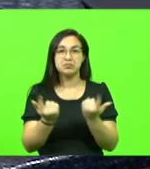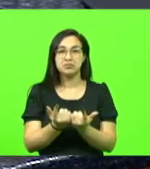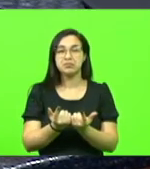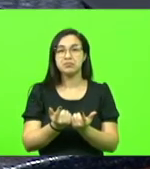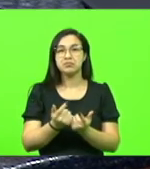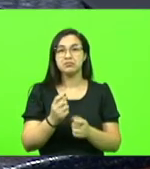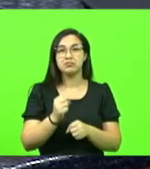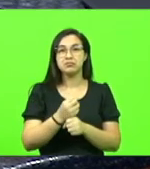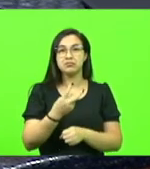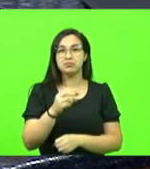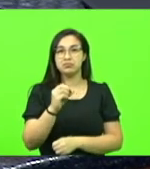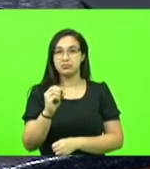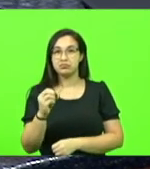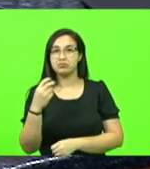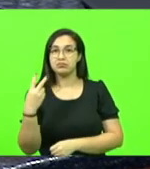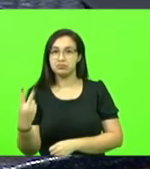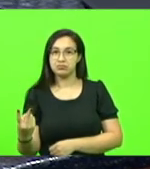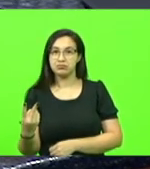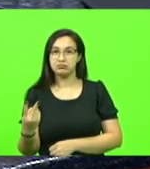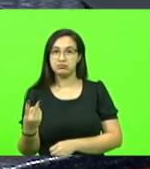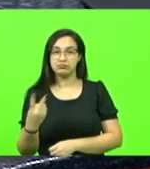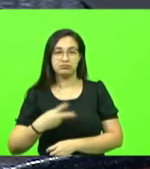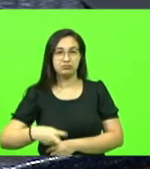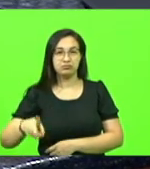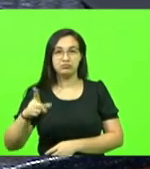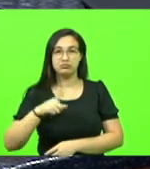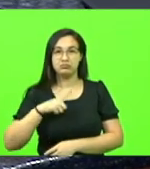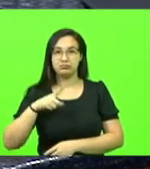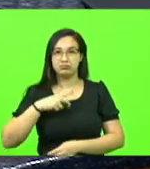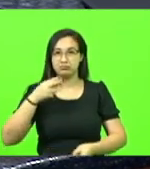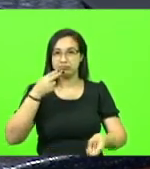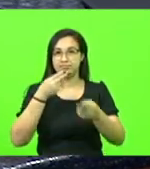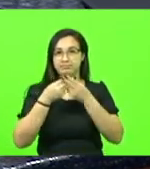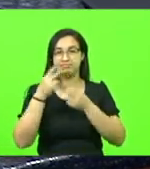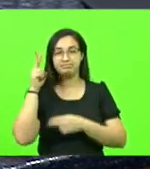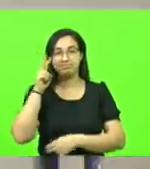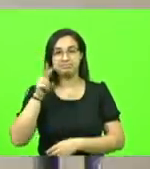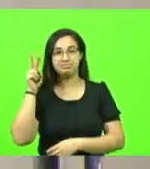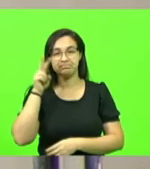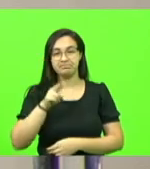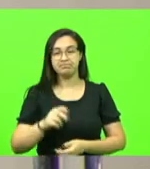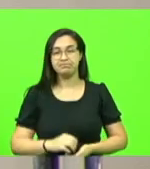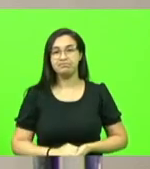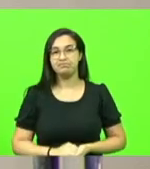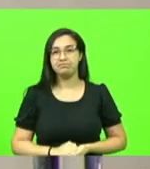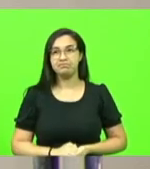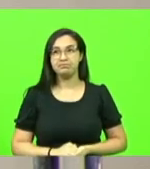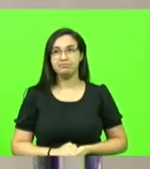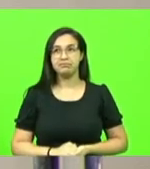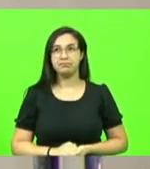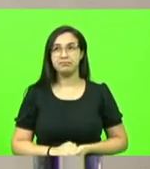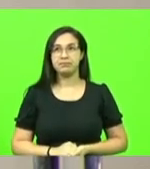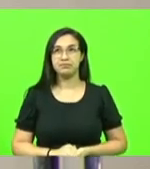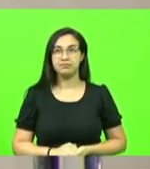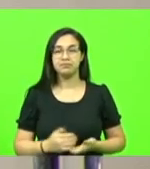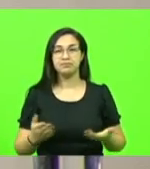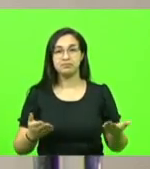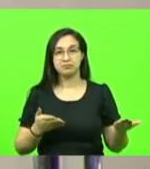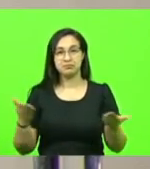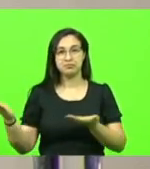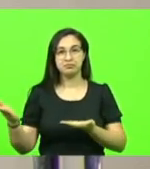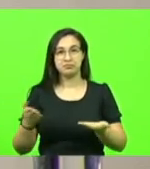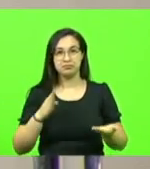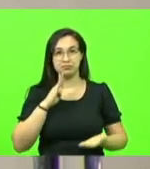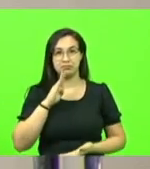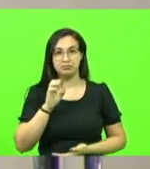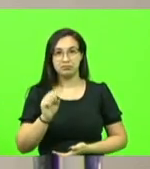que eternizou isso, né, na nossa história. Feito o registro, deputado Fernando Krelink. Agora sim, pelo tempo de até 10 minutos,